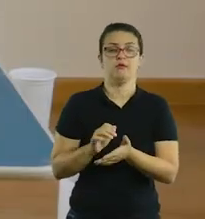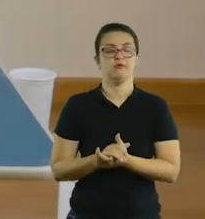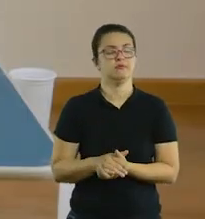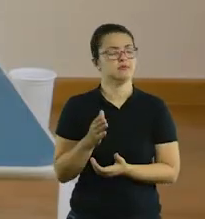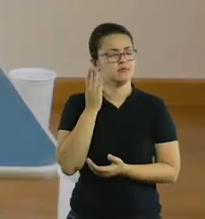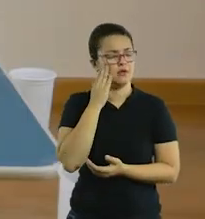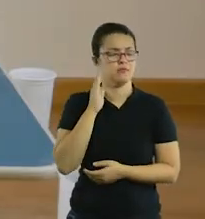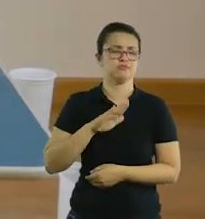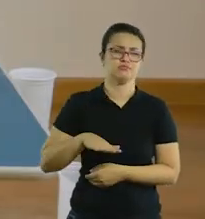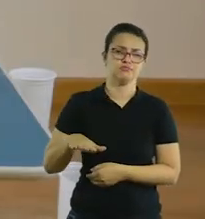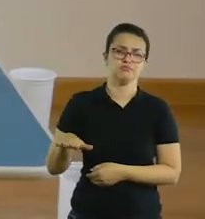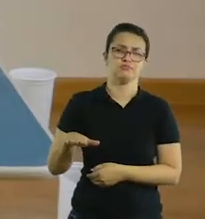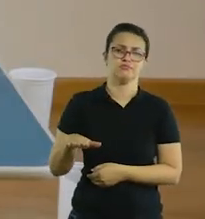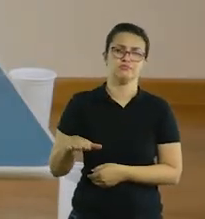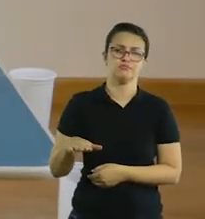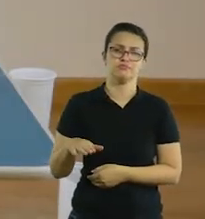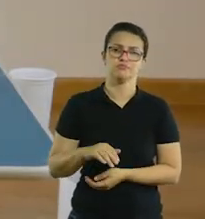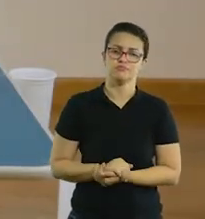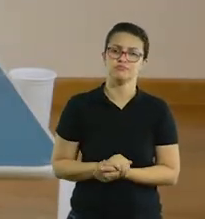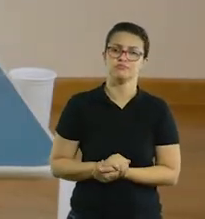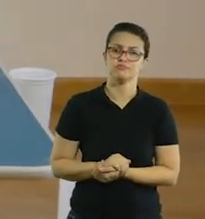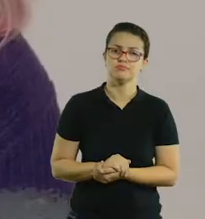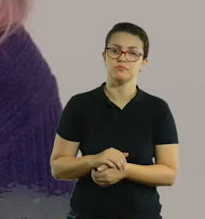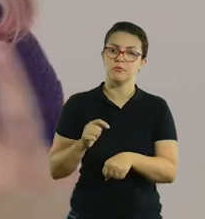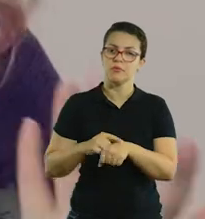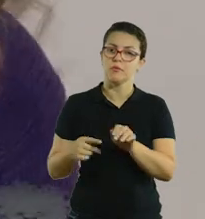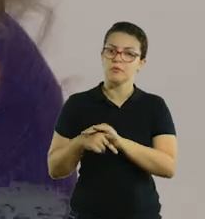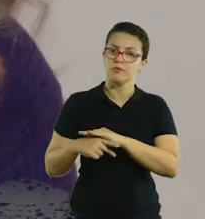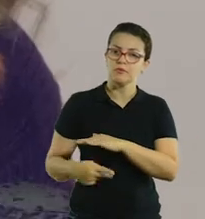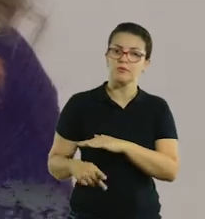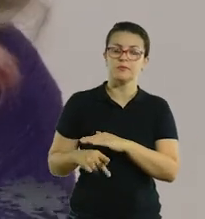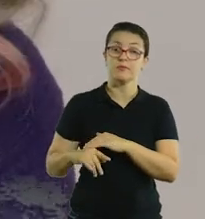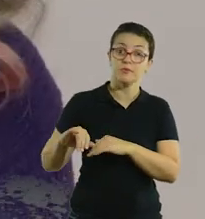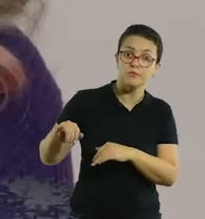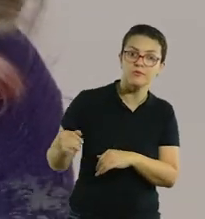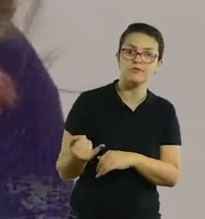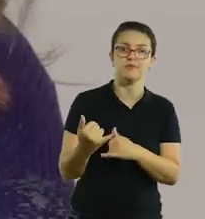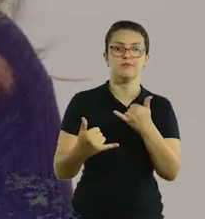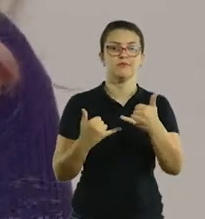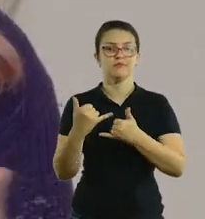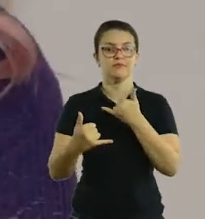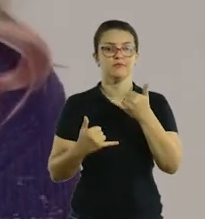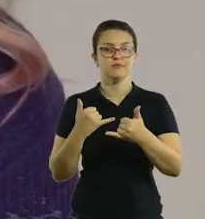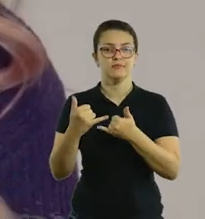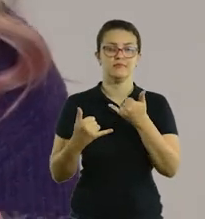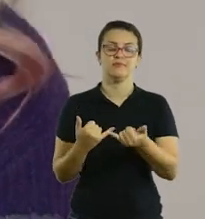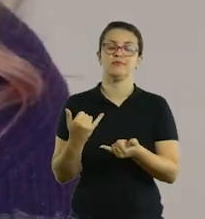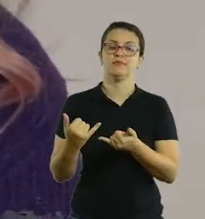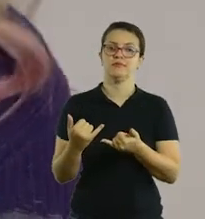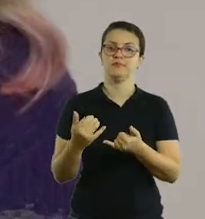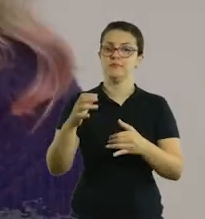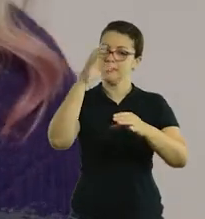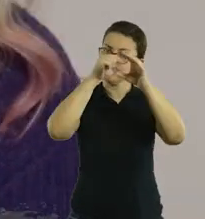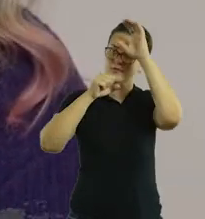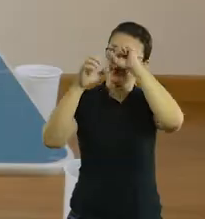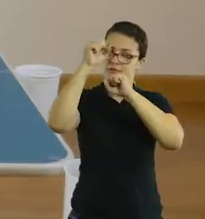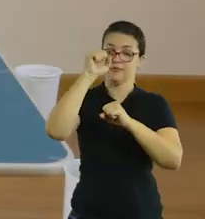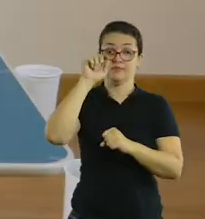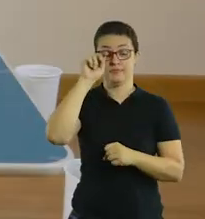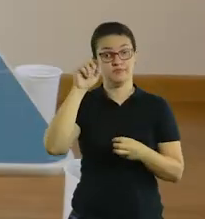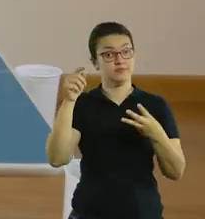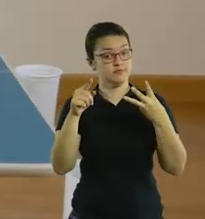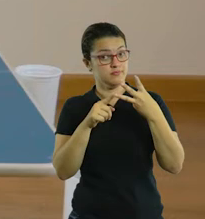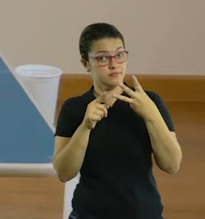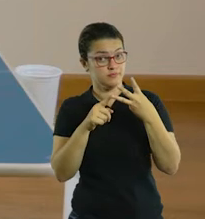cada criança tem o seu tempo, a gente tem que considerar isso. E aproveite a brincadeira com o seu filho e aos poucos ele vai aprendendo brincando.